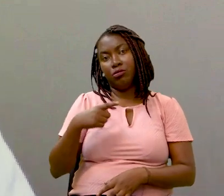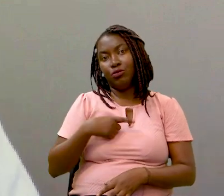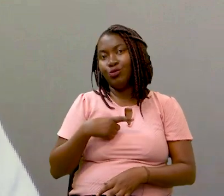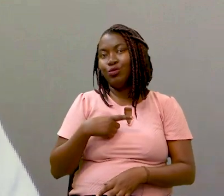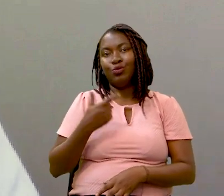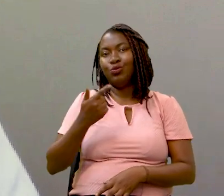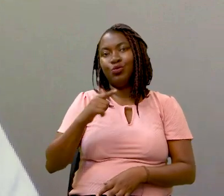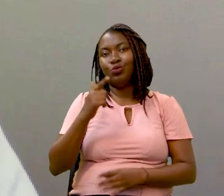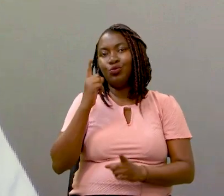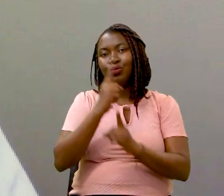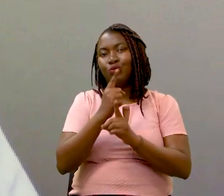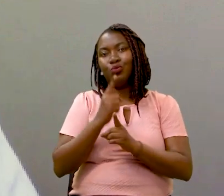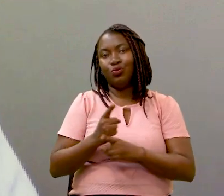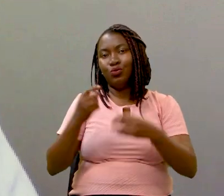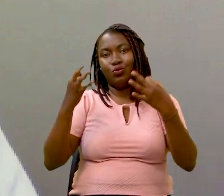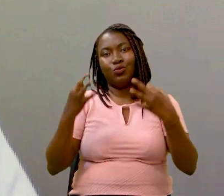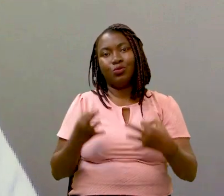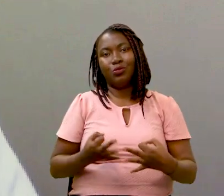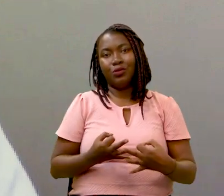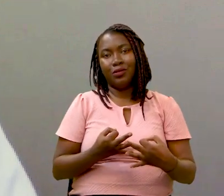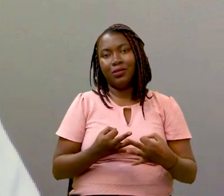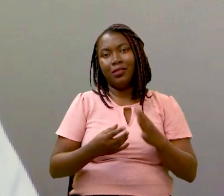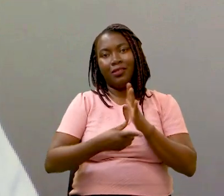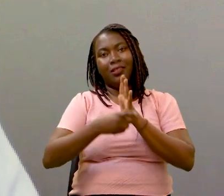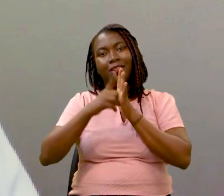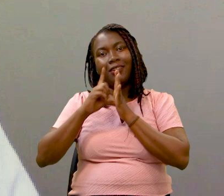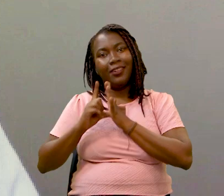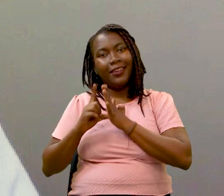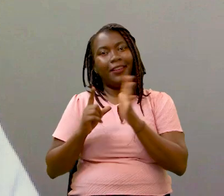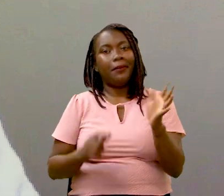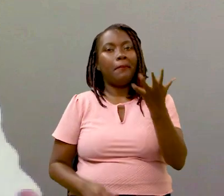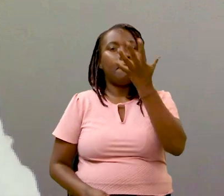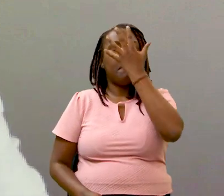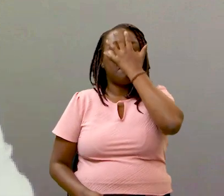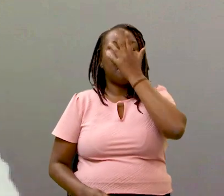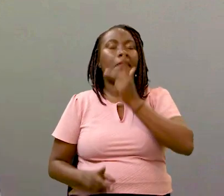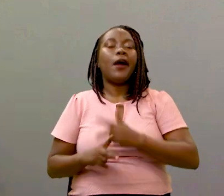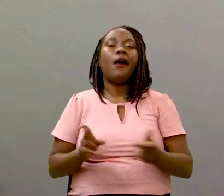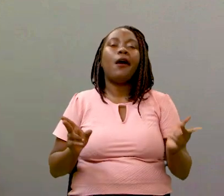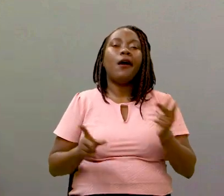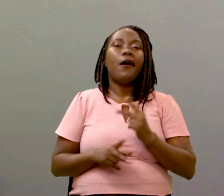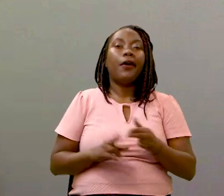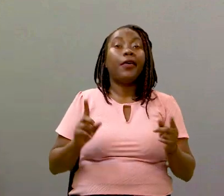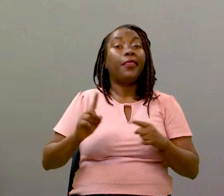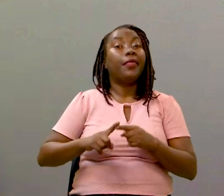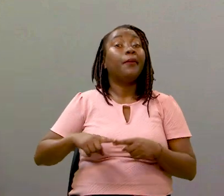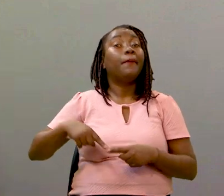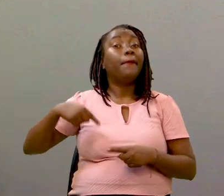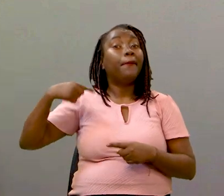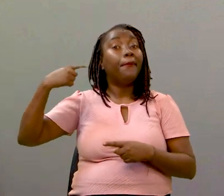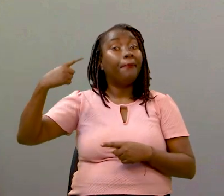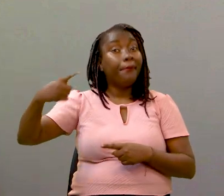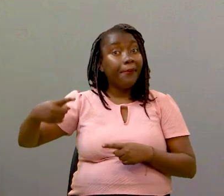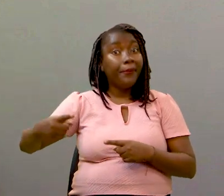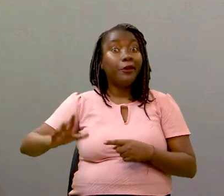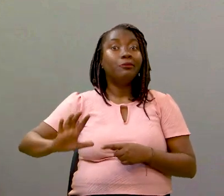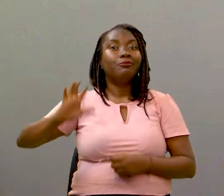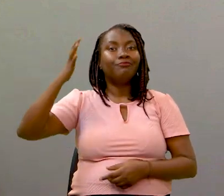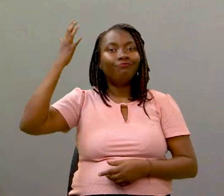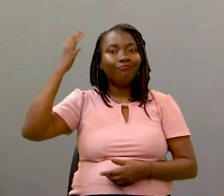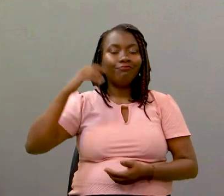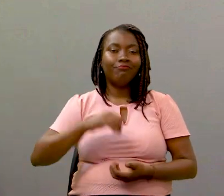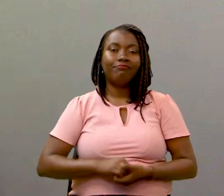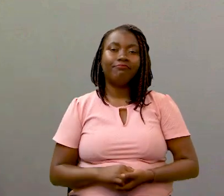de não fazer um diagnóstico correto, precoce, mascarar um quadro e depois